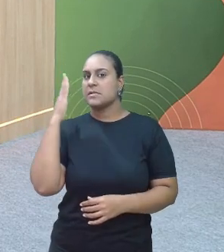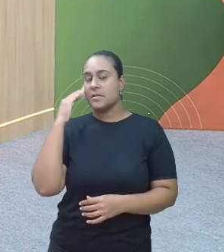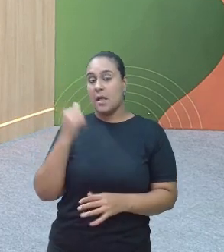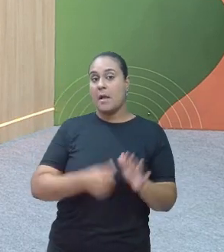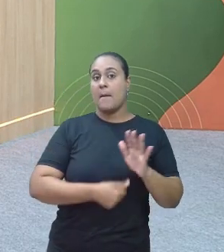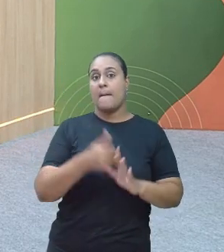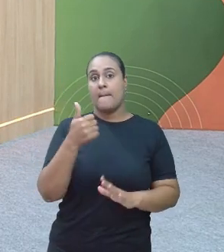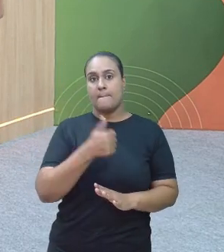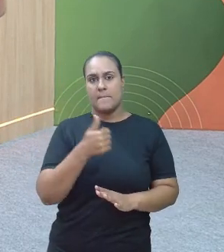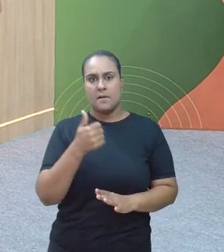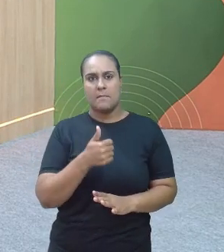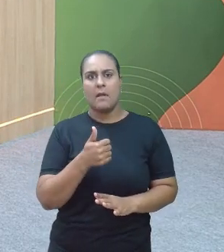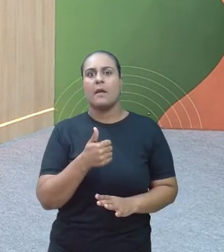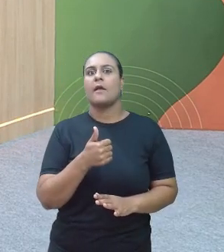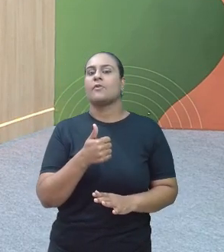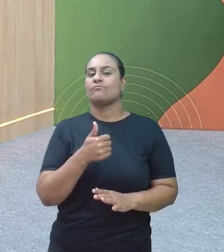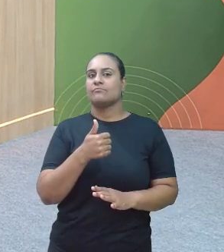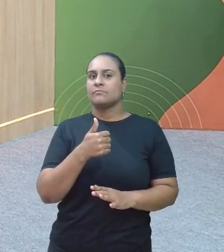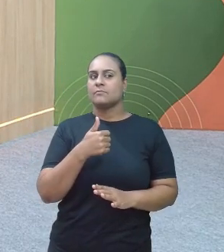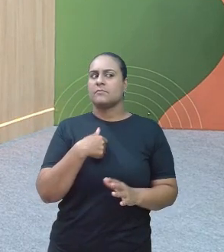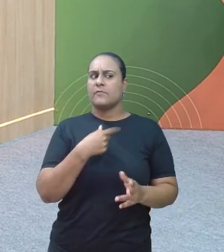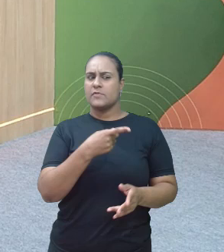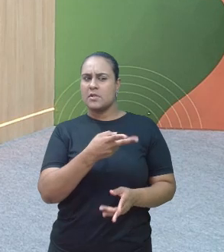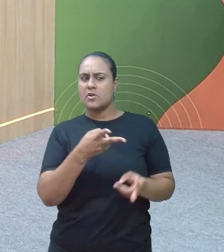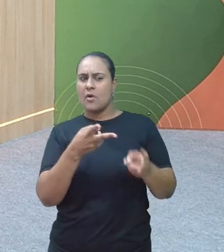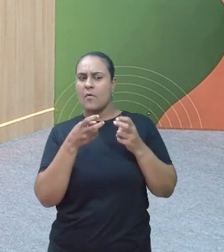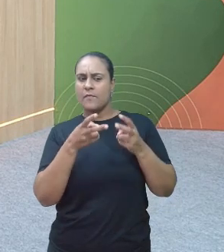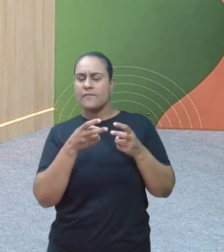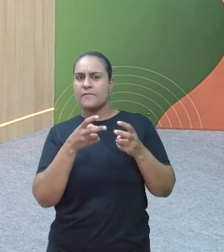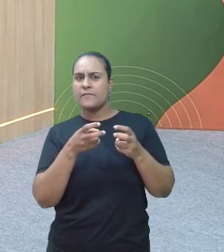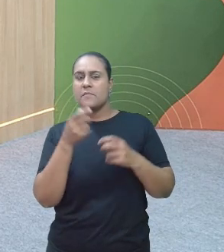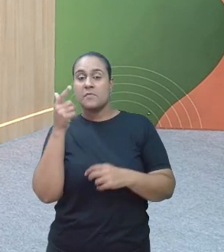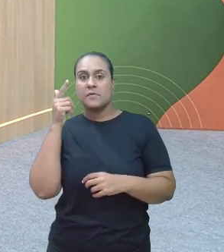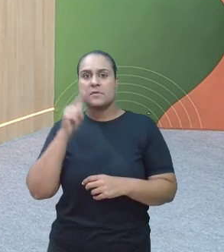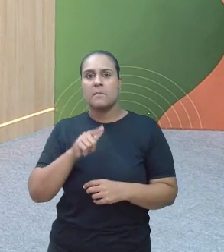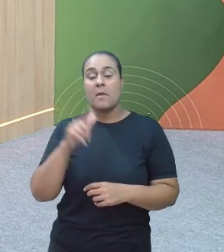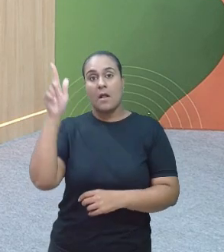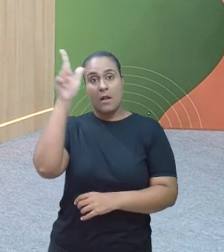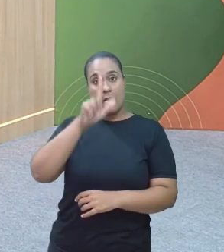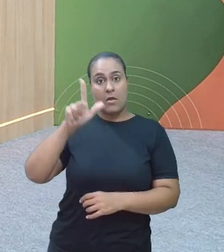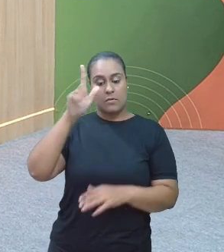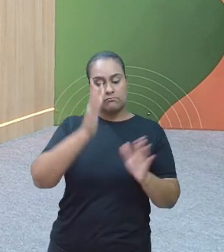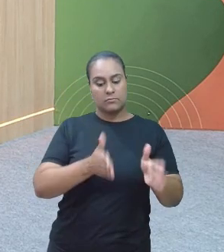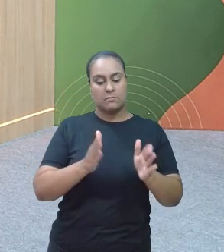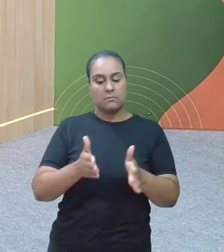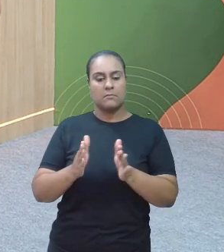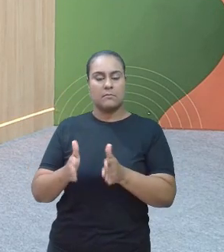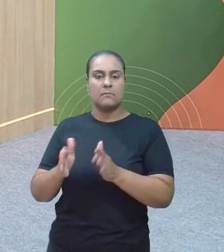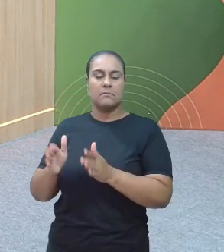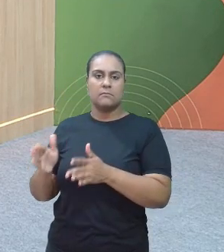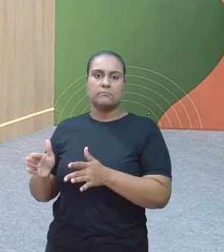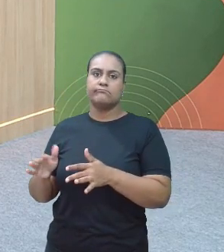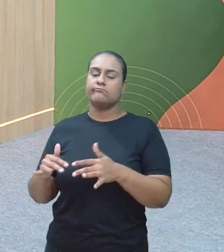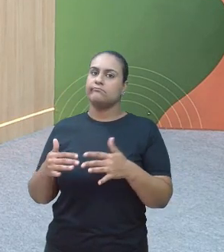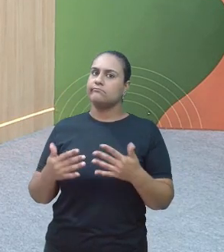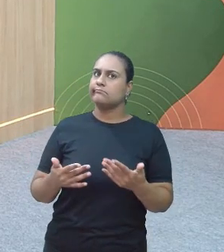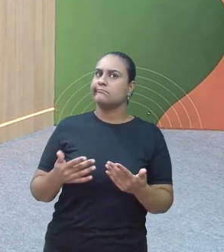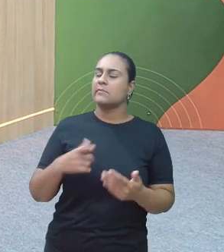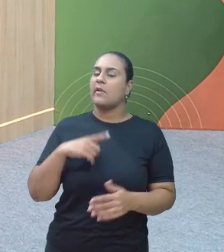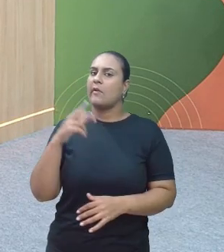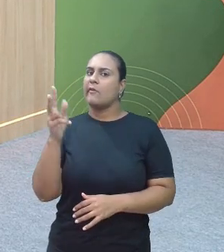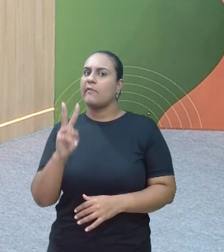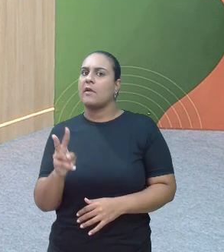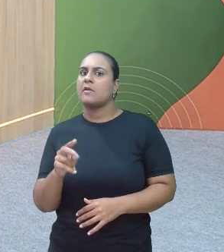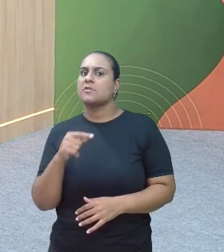primeiros elementos já te deram condições de você entender a lógica dessa sequência, certo? Porque muitas vezes você pode